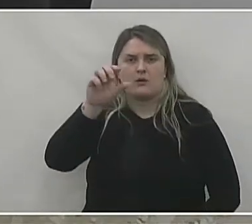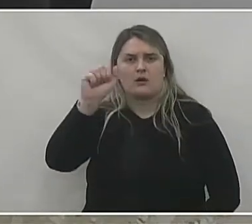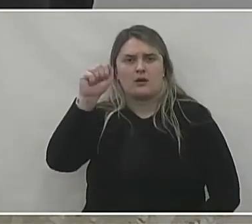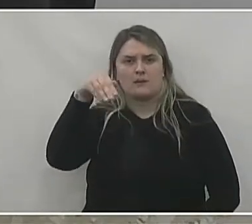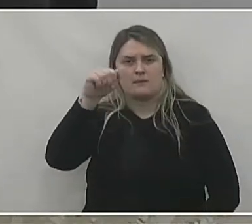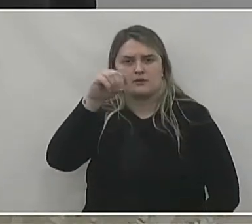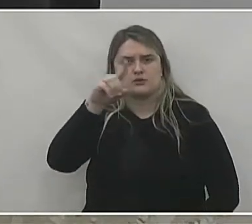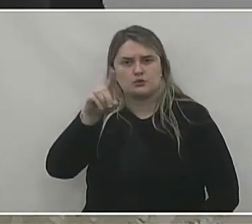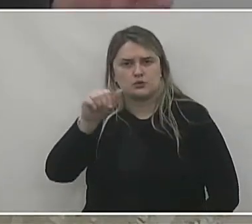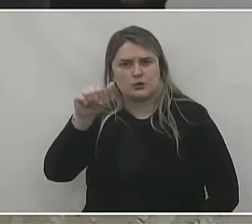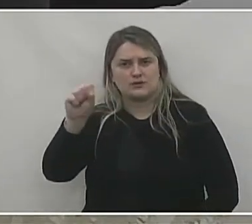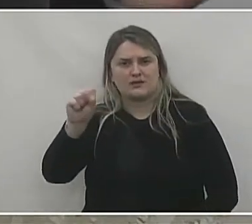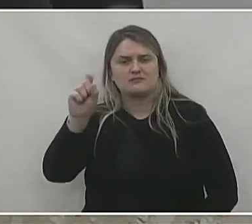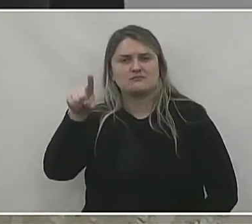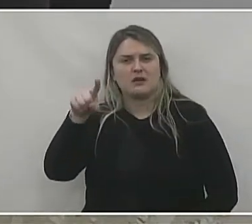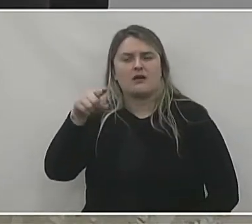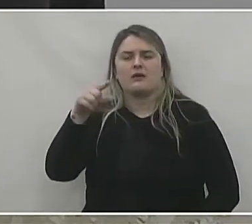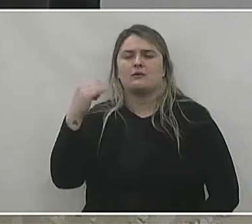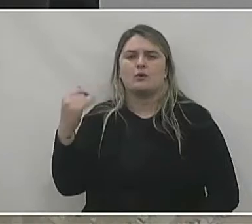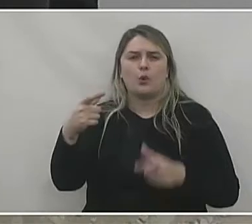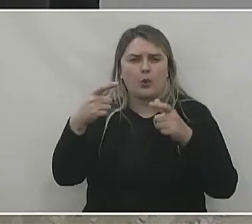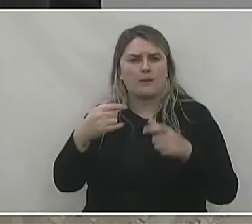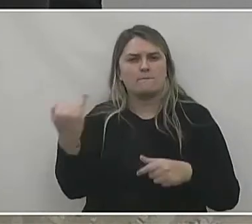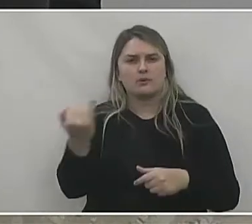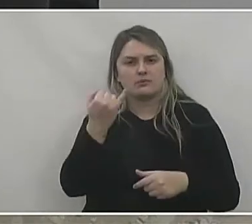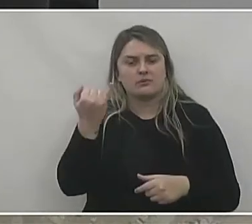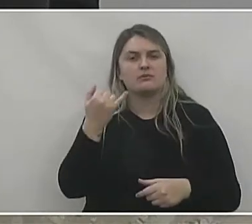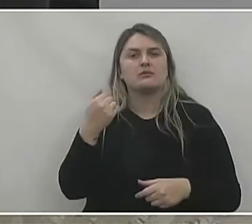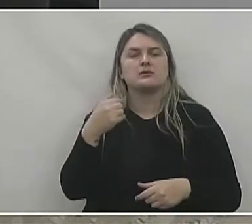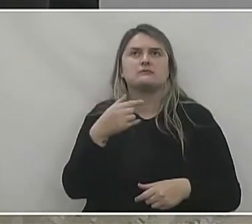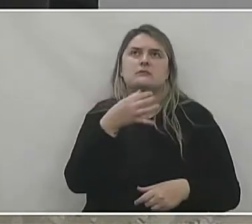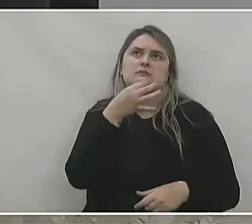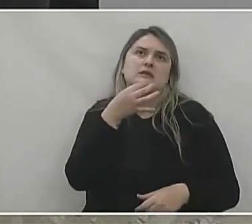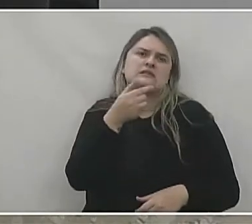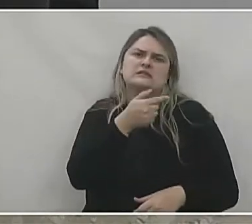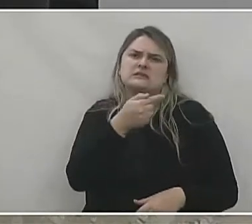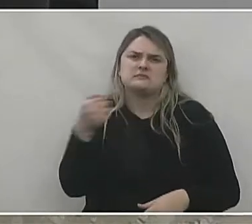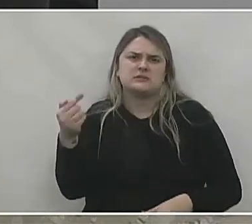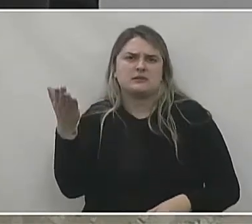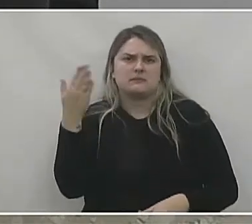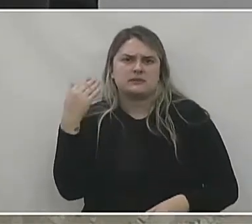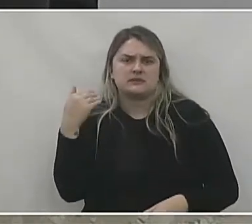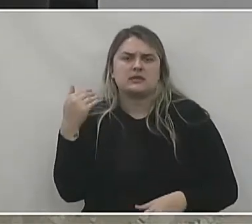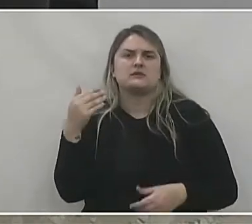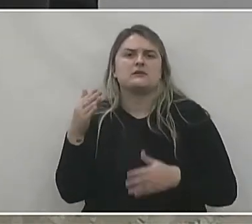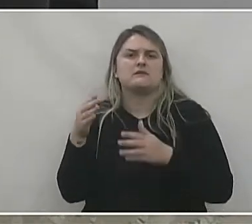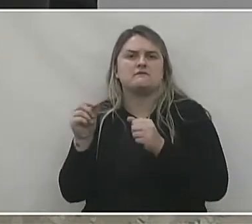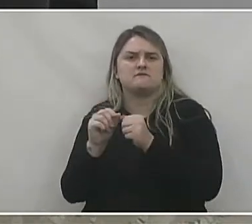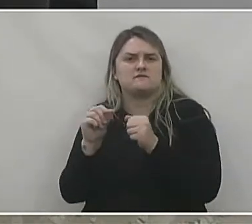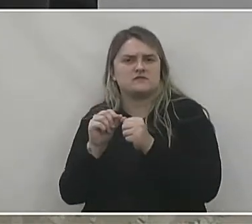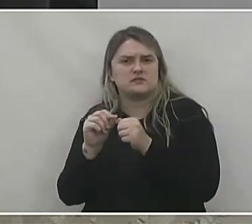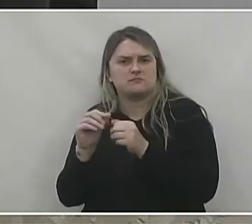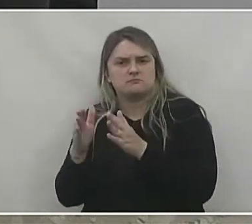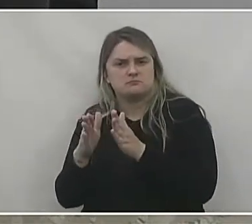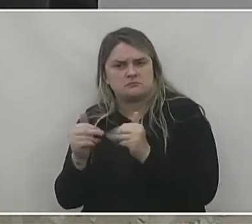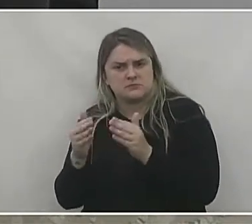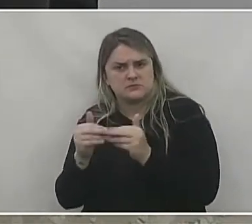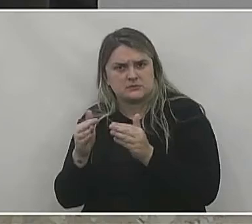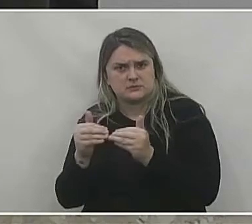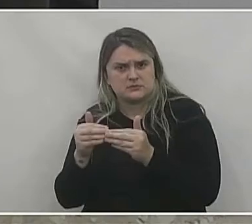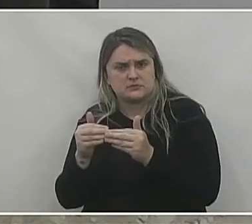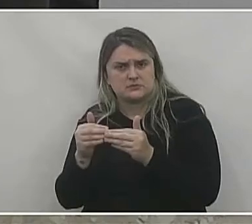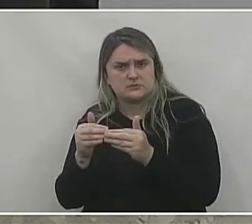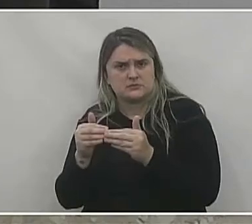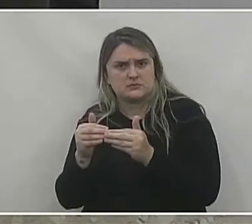zero do nosso município, e eu, por acaso, semana passada, entrei com requerimento